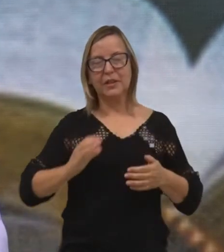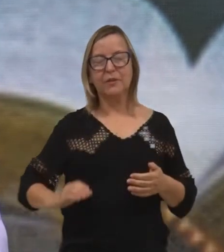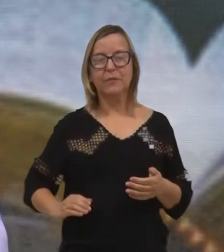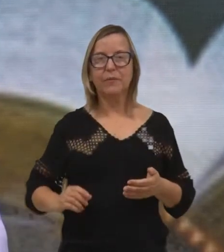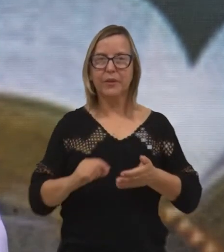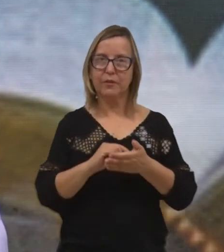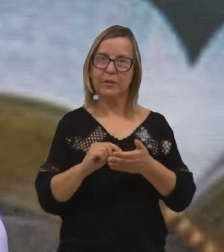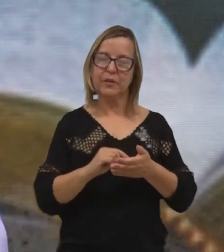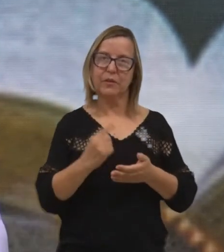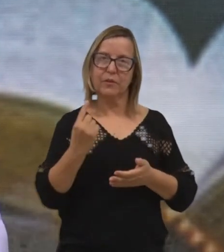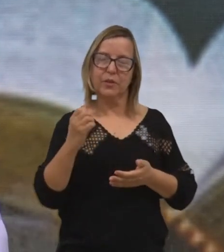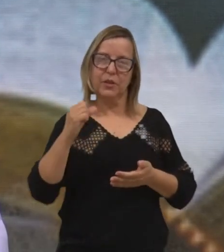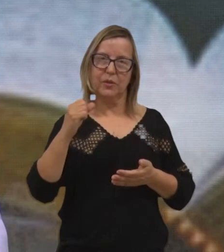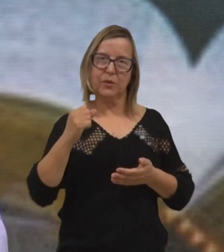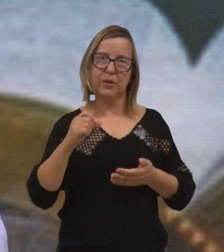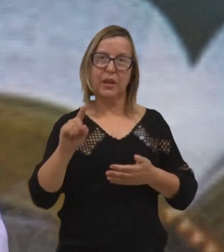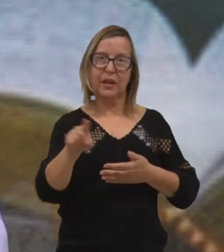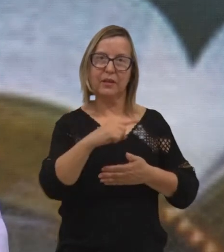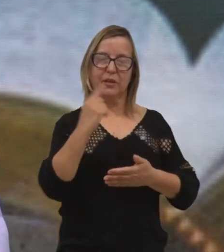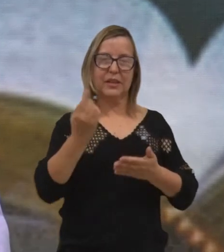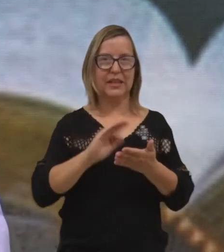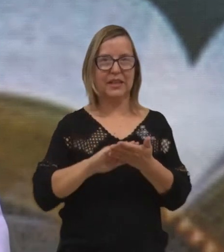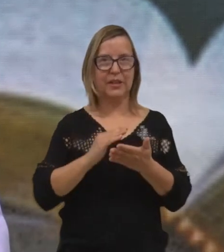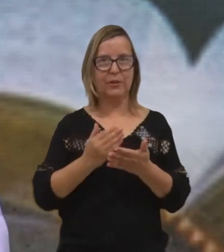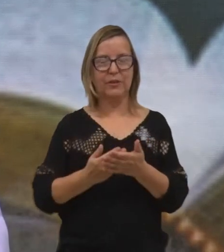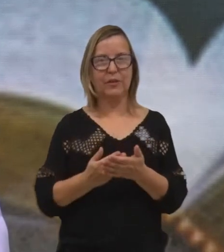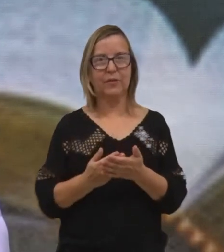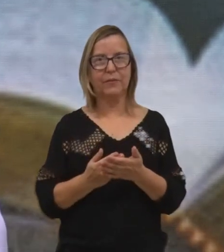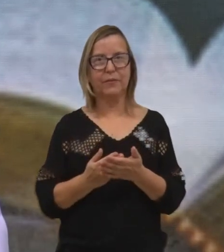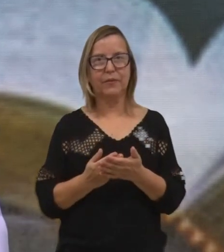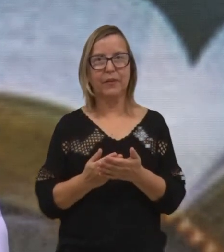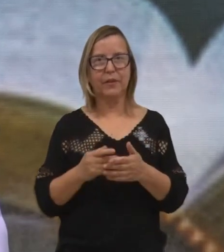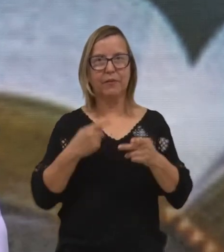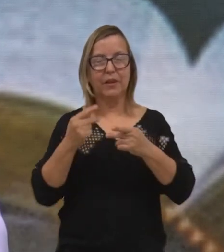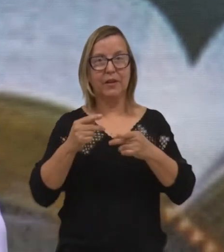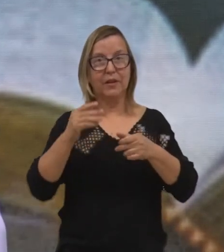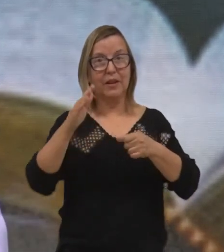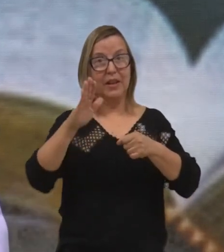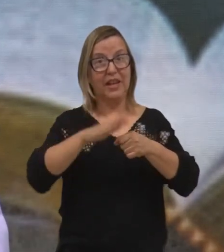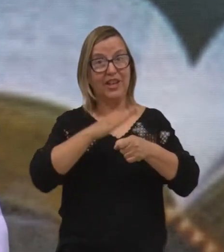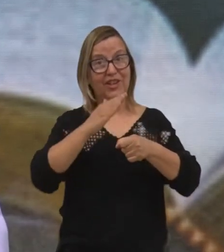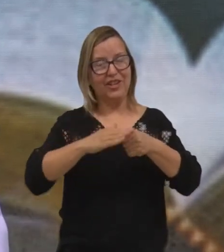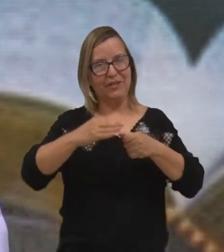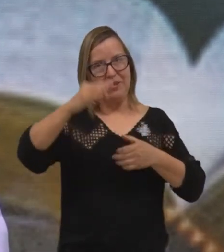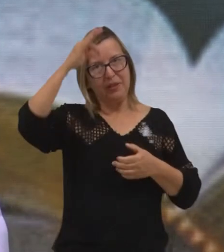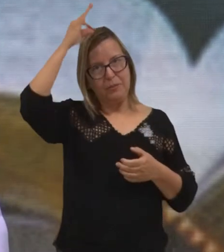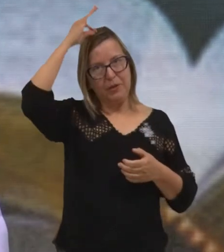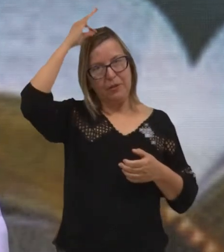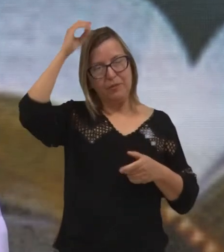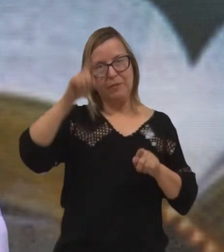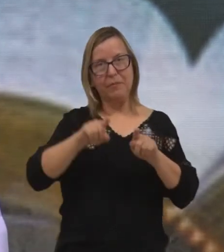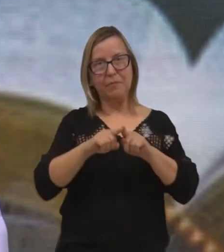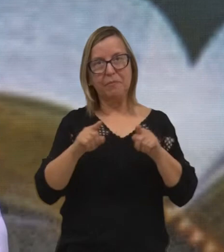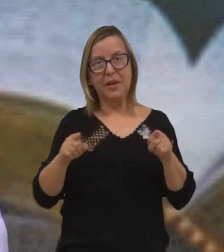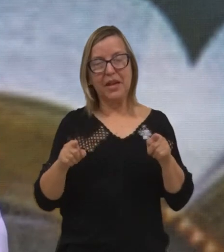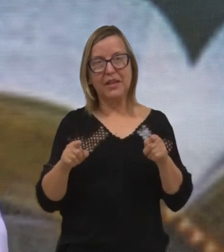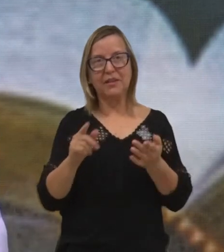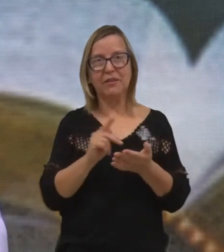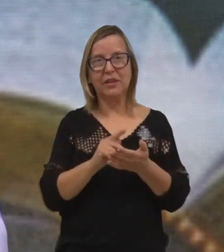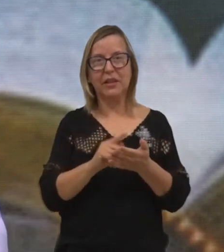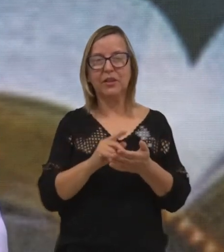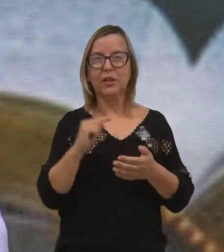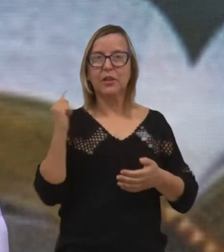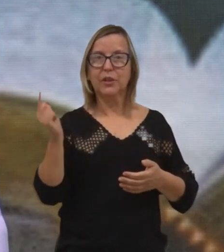nossa tradução, né, comumente aí, traz enchei-vos do Espírito, mas a verdade é que nós somos cheios